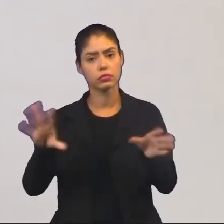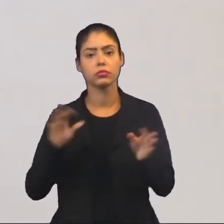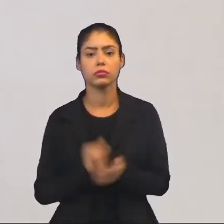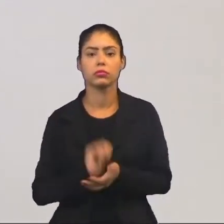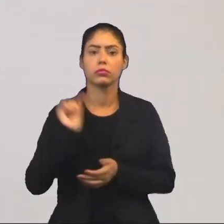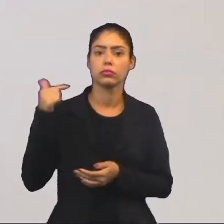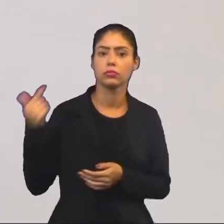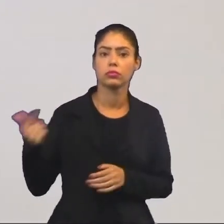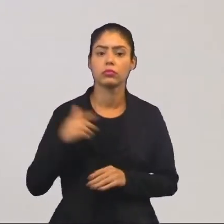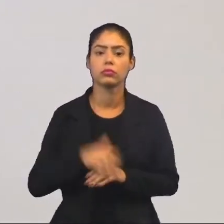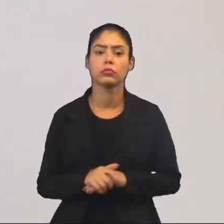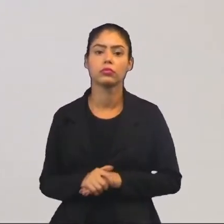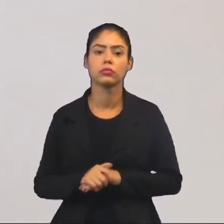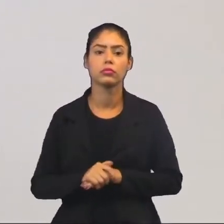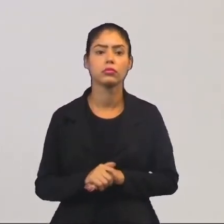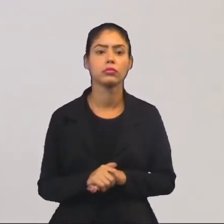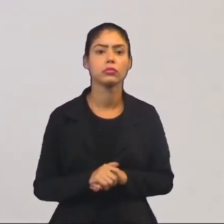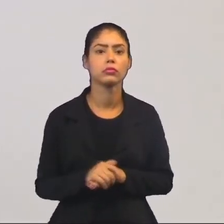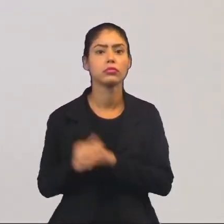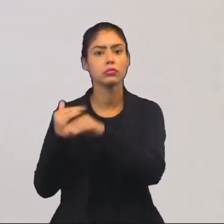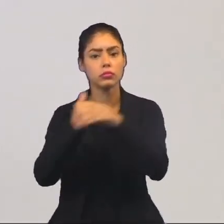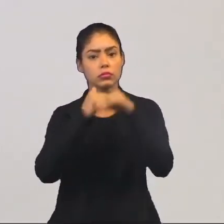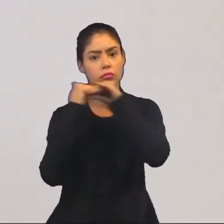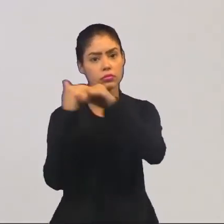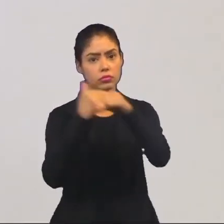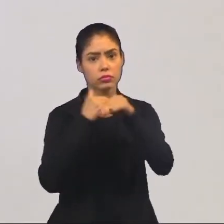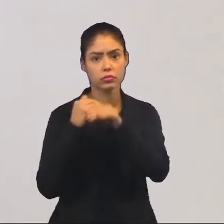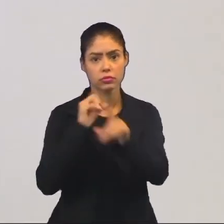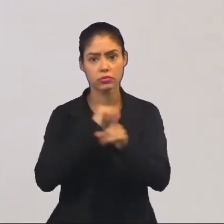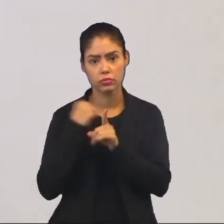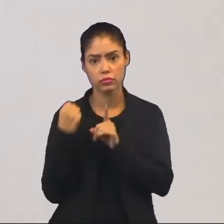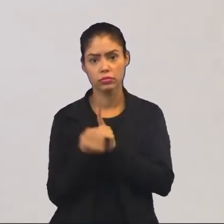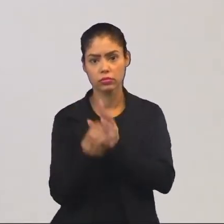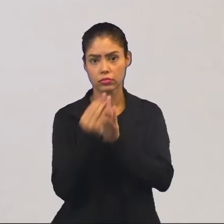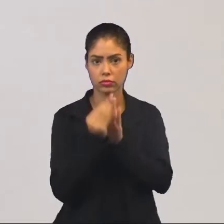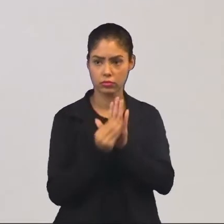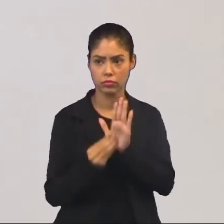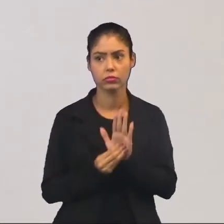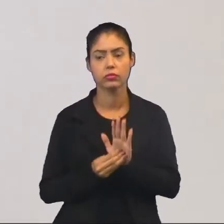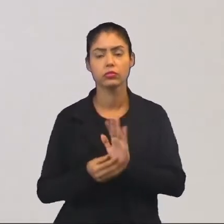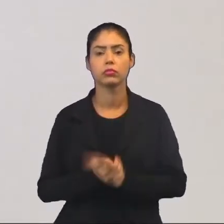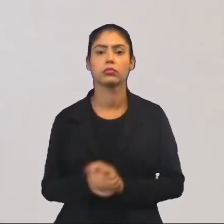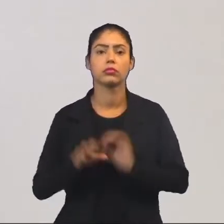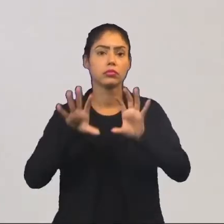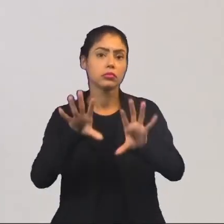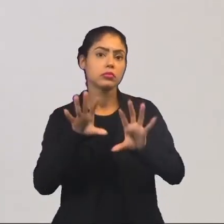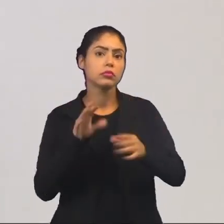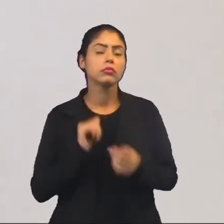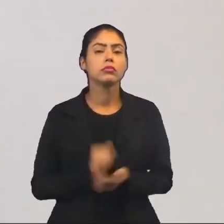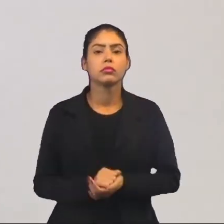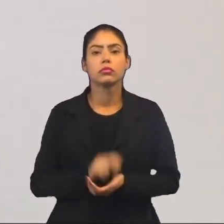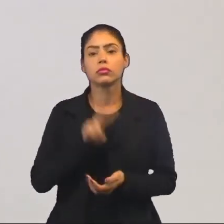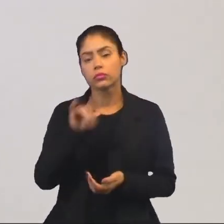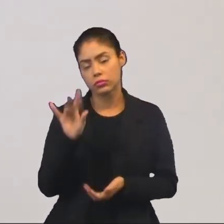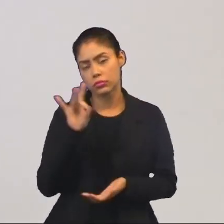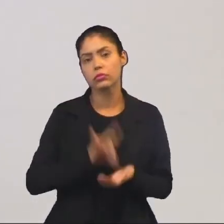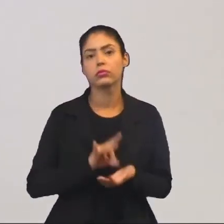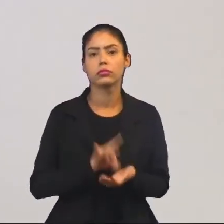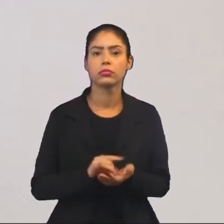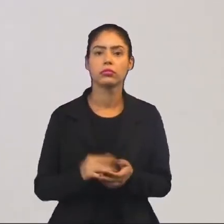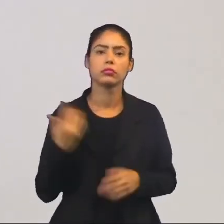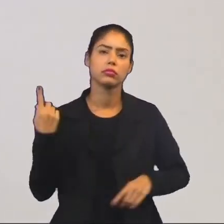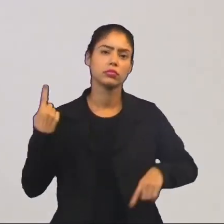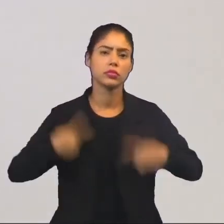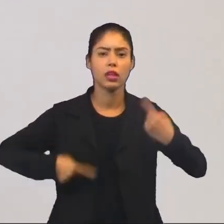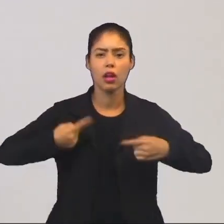liberais e aqueles que estão querendo igualar a sociedade, padronizar a sociedade. E aí realmente existem